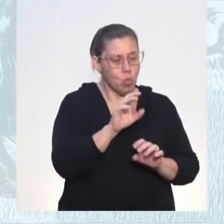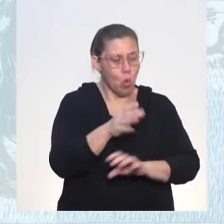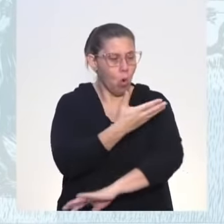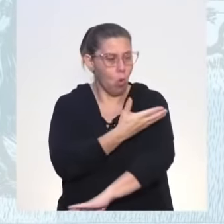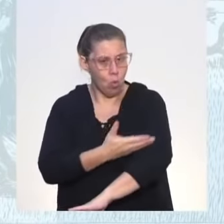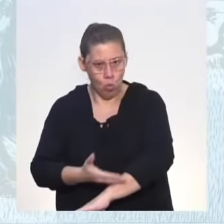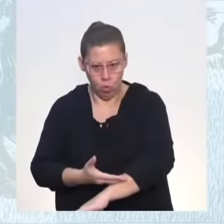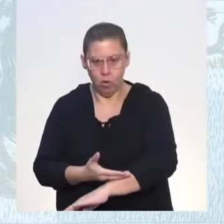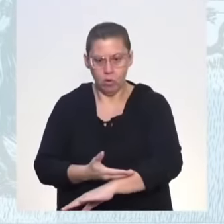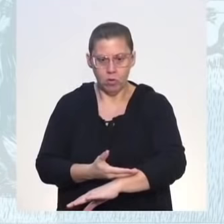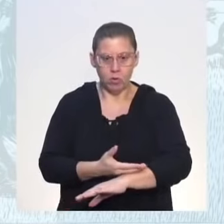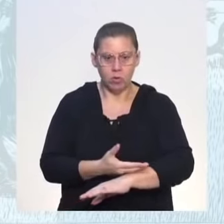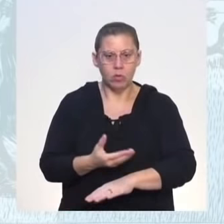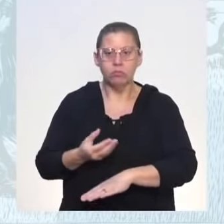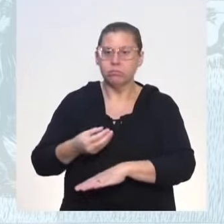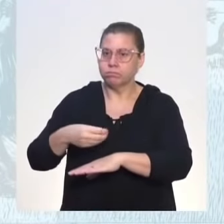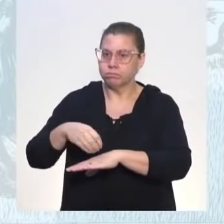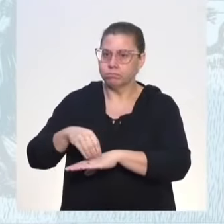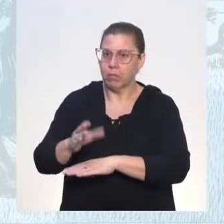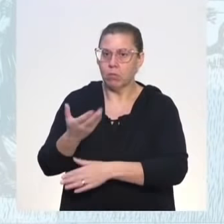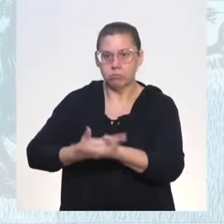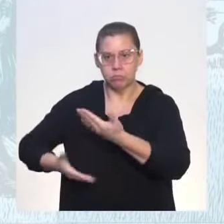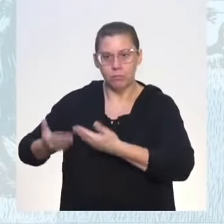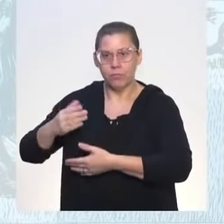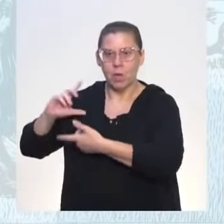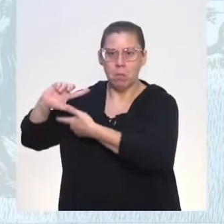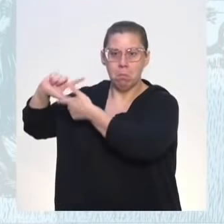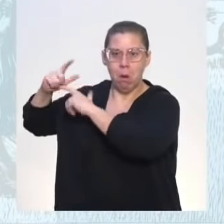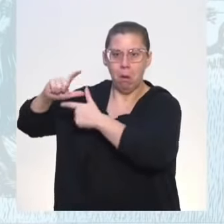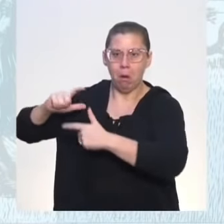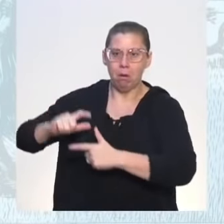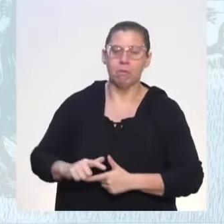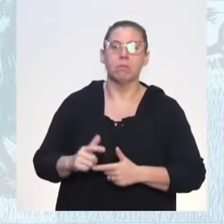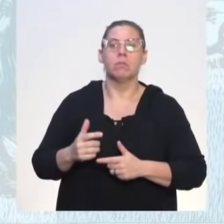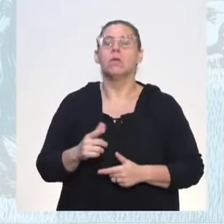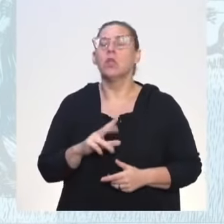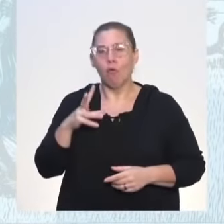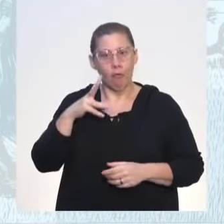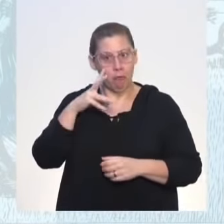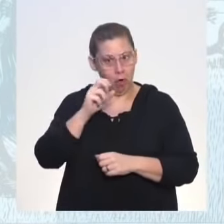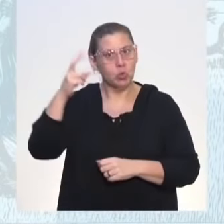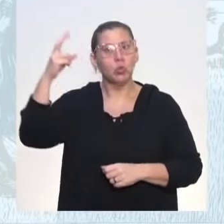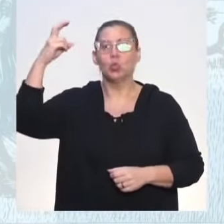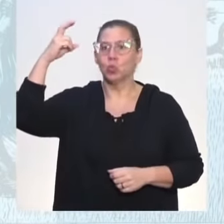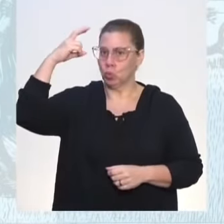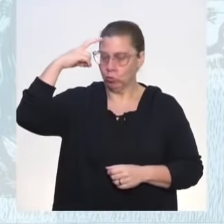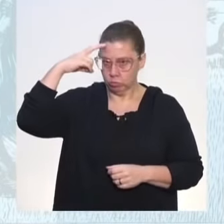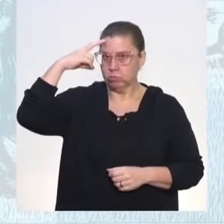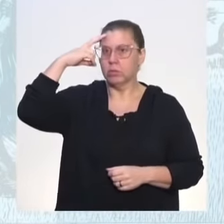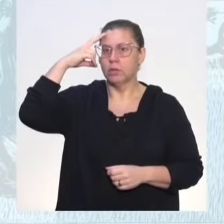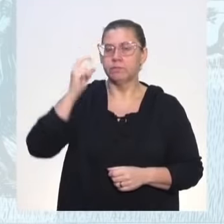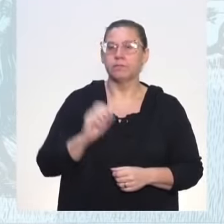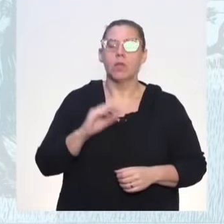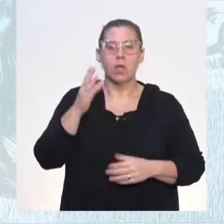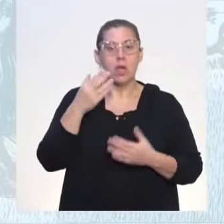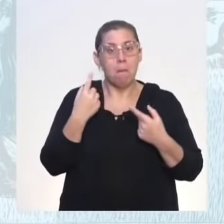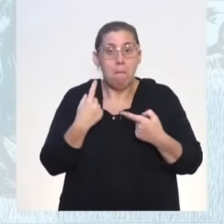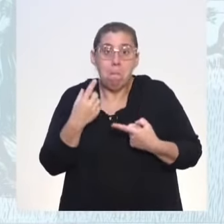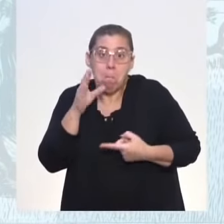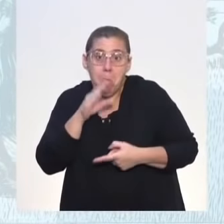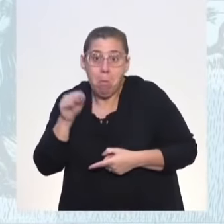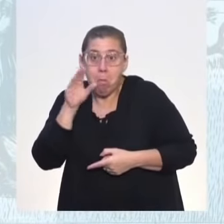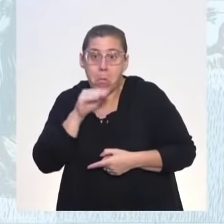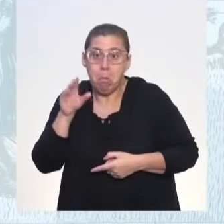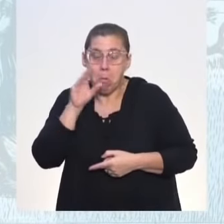costumes transmitidos de geração em geração. Esses textos têm um forte teor cultural e, por serem transmitidos oralmente,